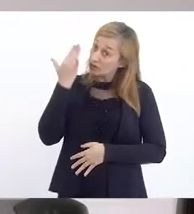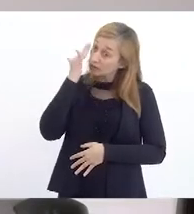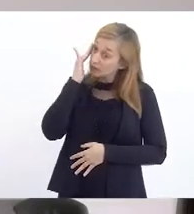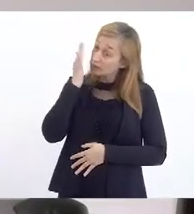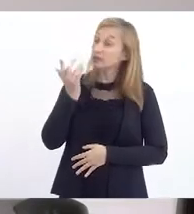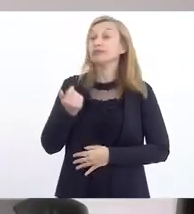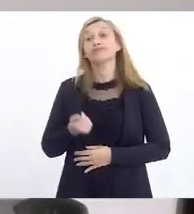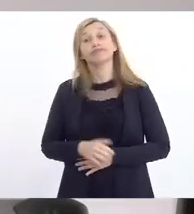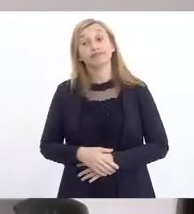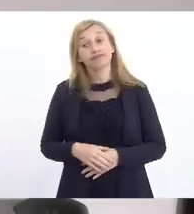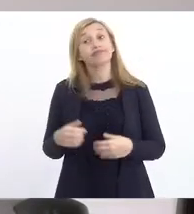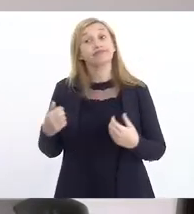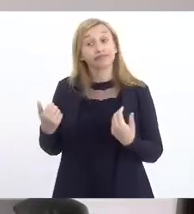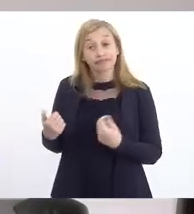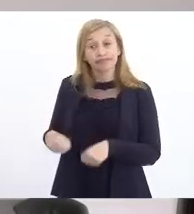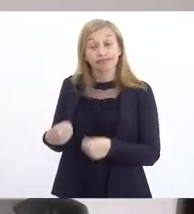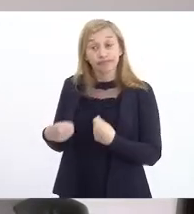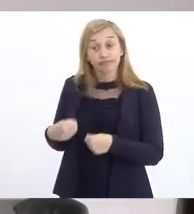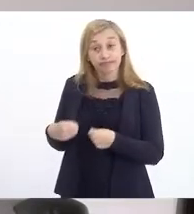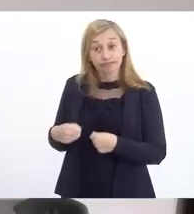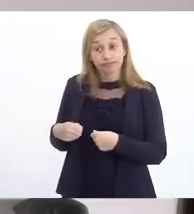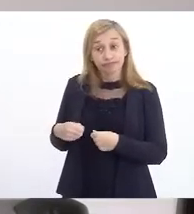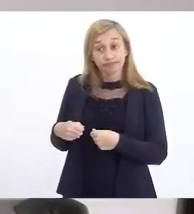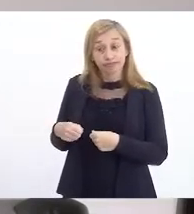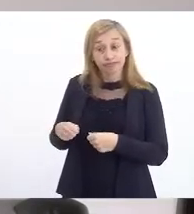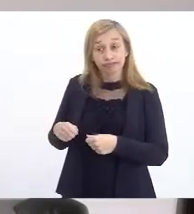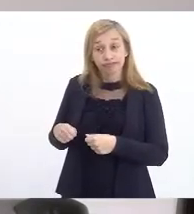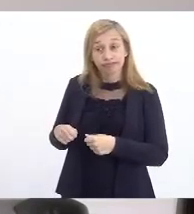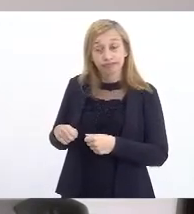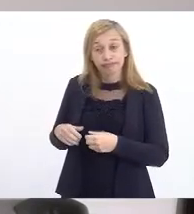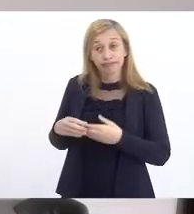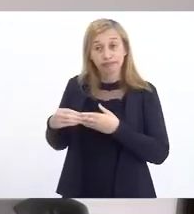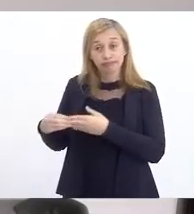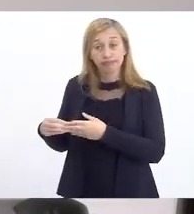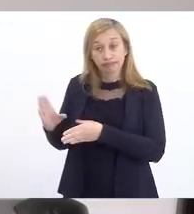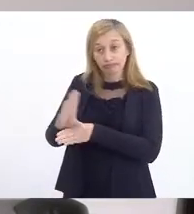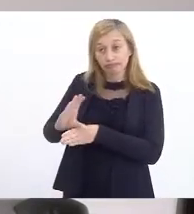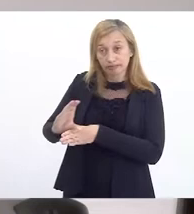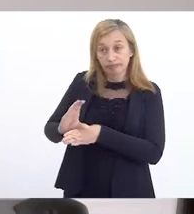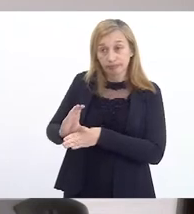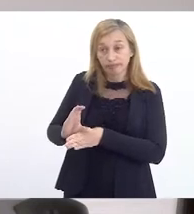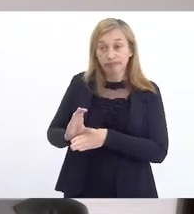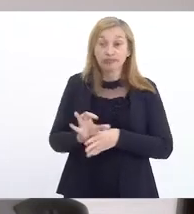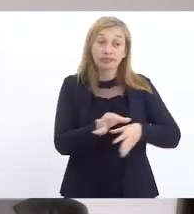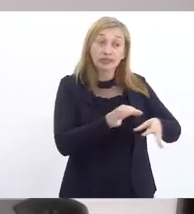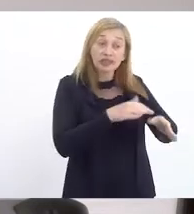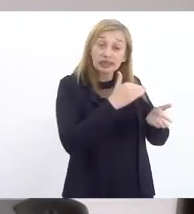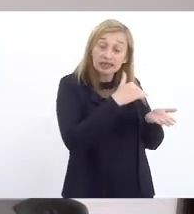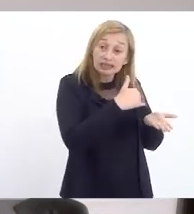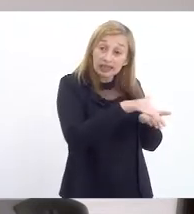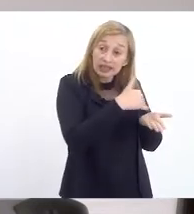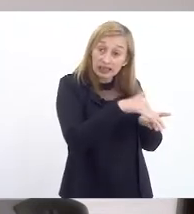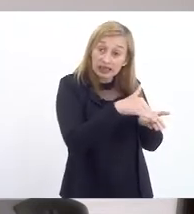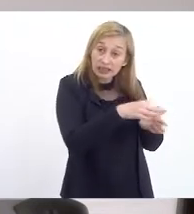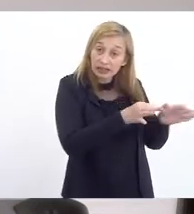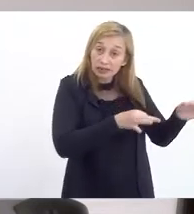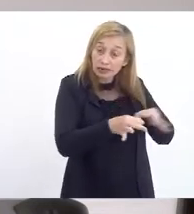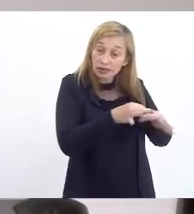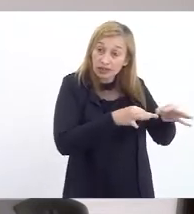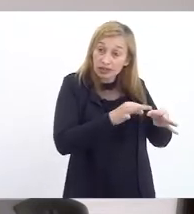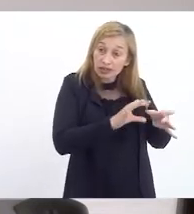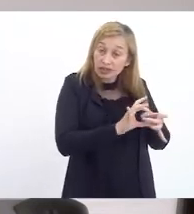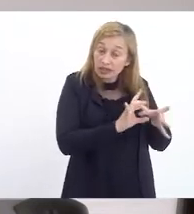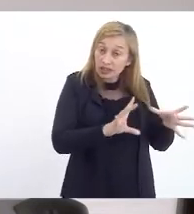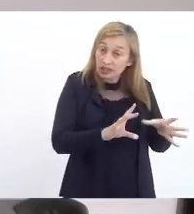no meu entendimento, deveria presidir o Conselho. E que a Secretaria de Planejamento deixe de ser, um